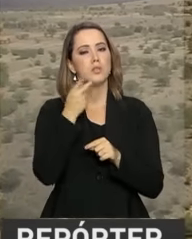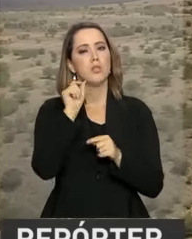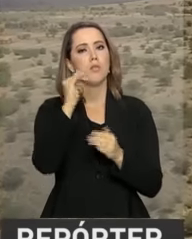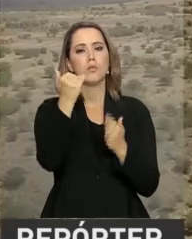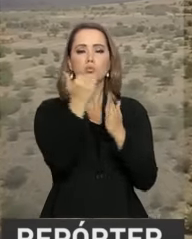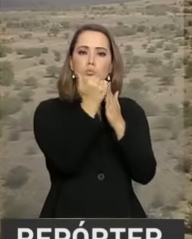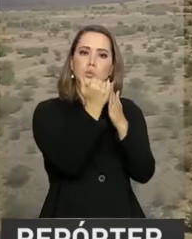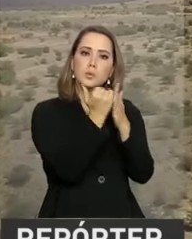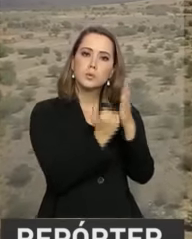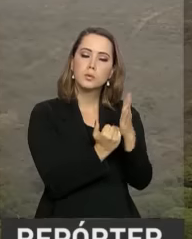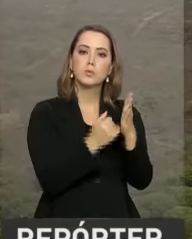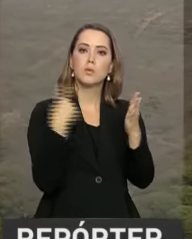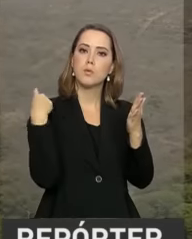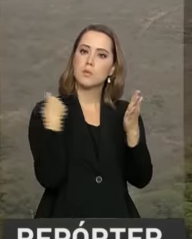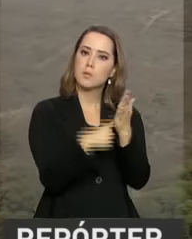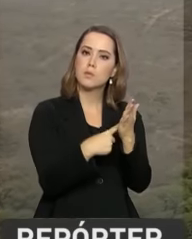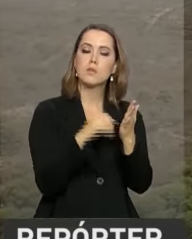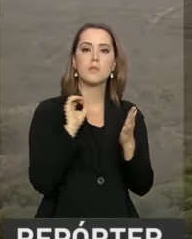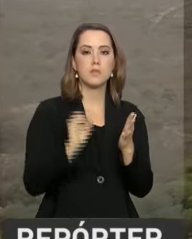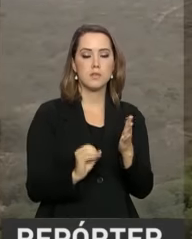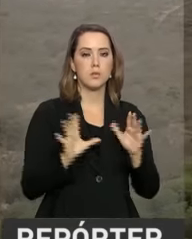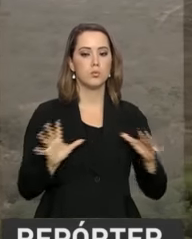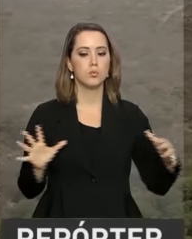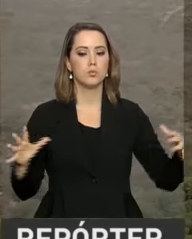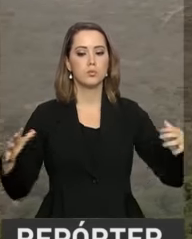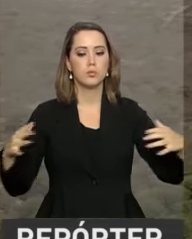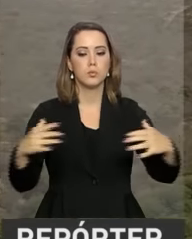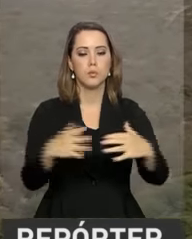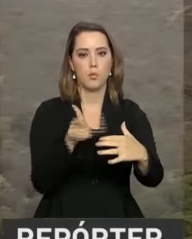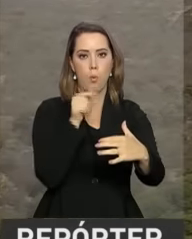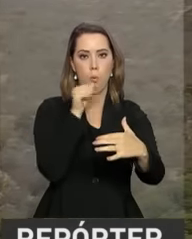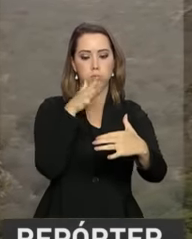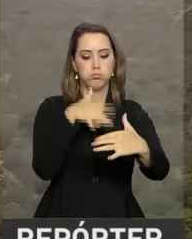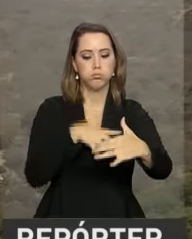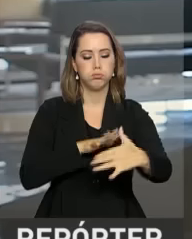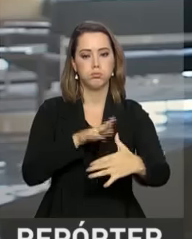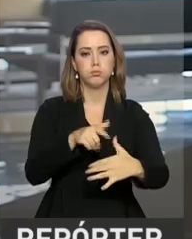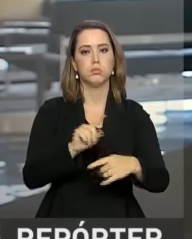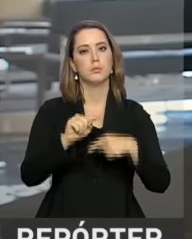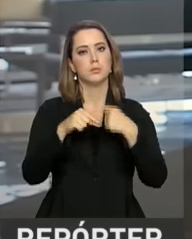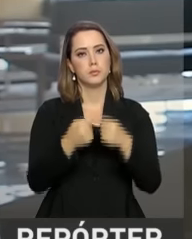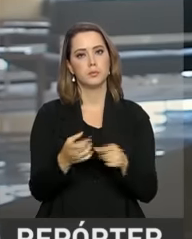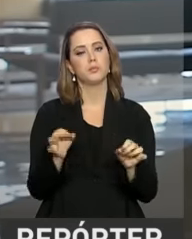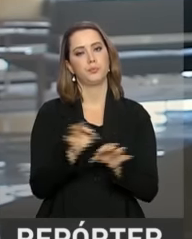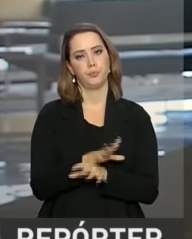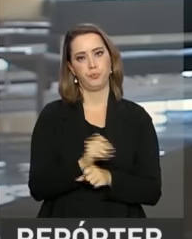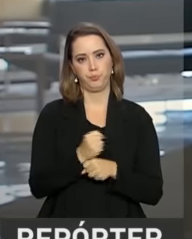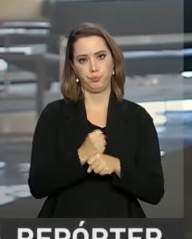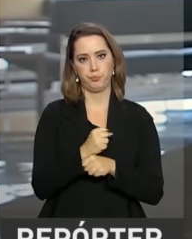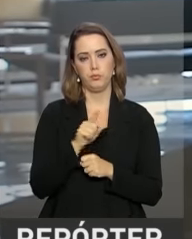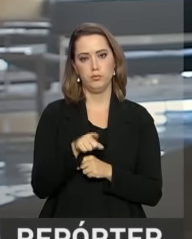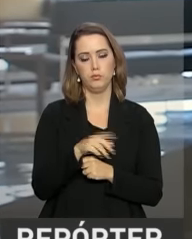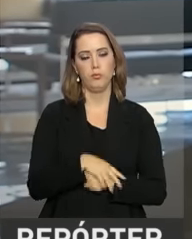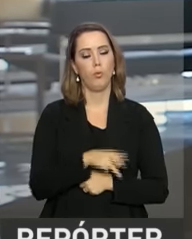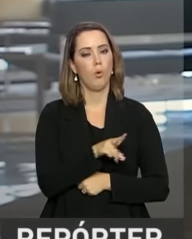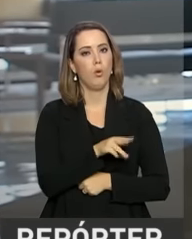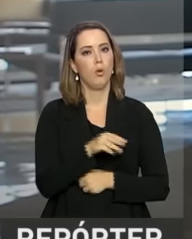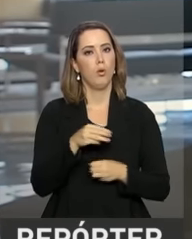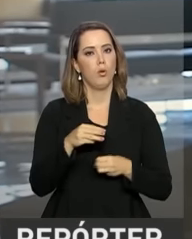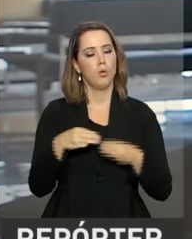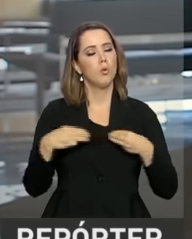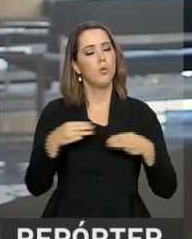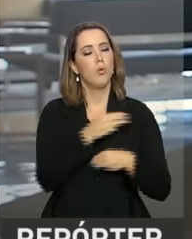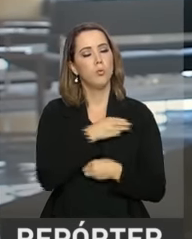exato para o enchimento de todos os reservatórios e com isto a funcionalidade da obra o ministro disse ainda que as